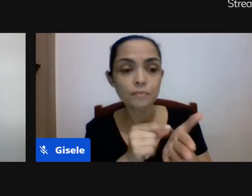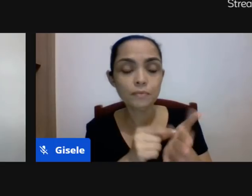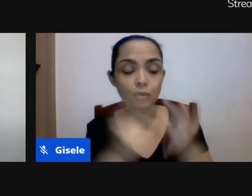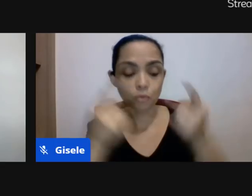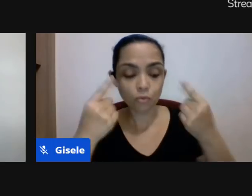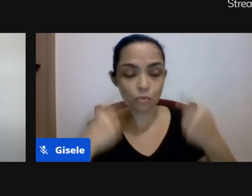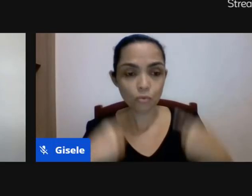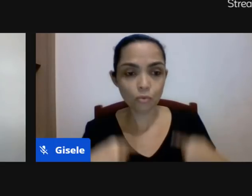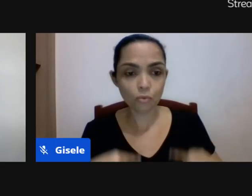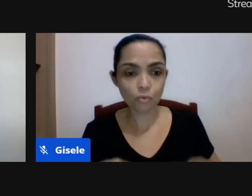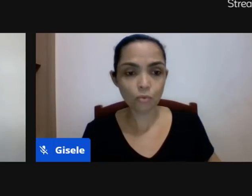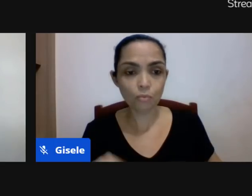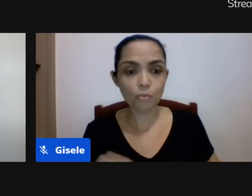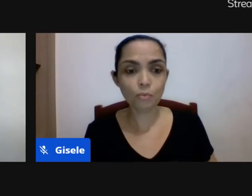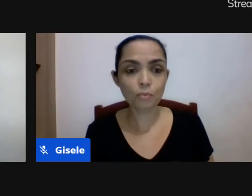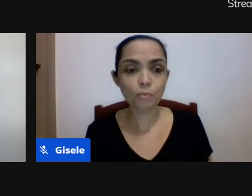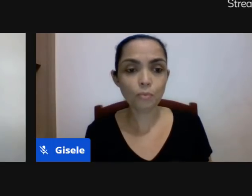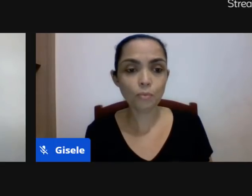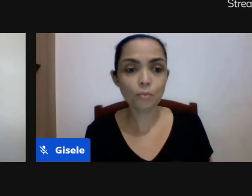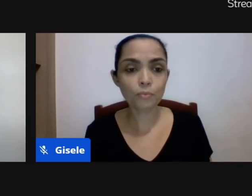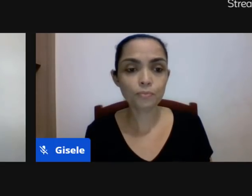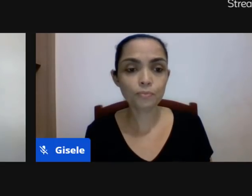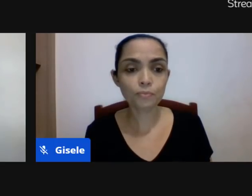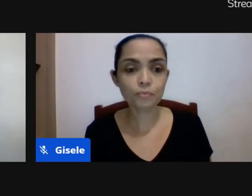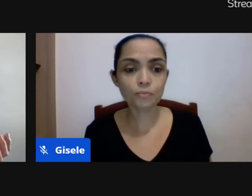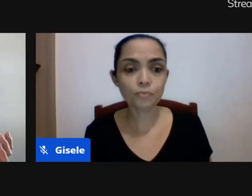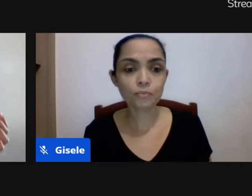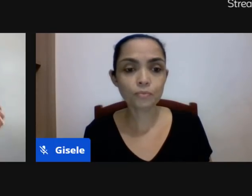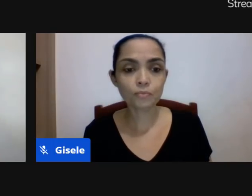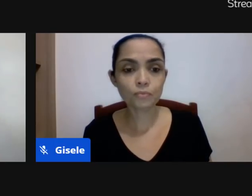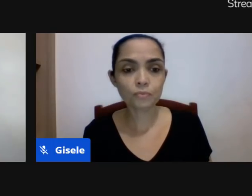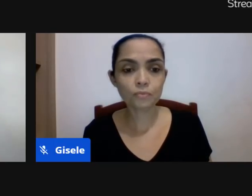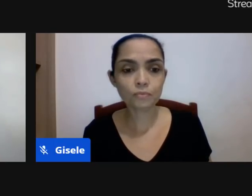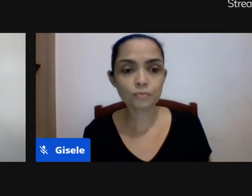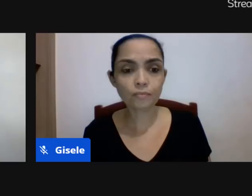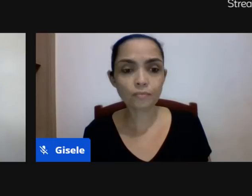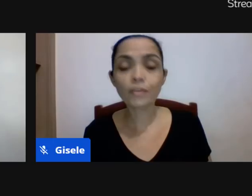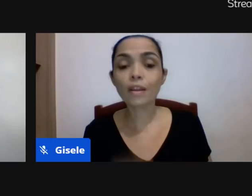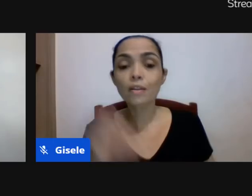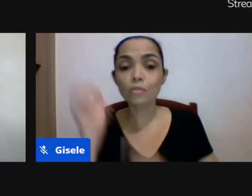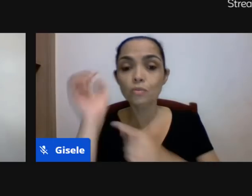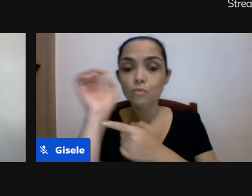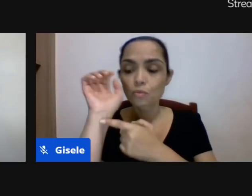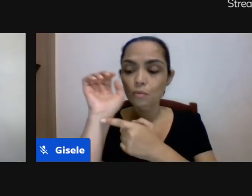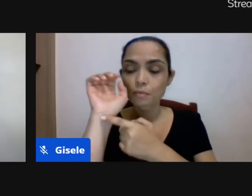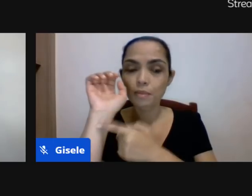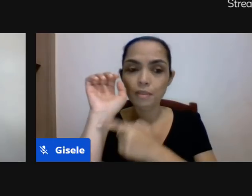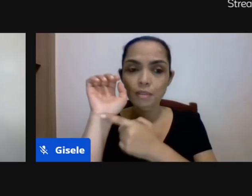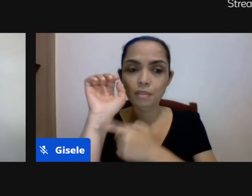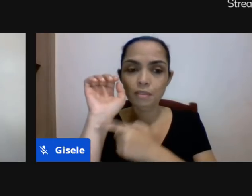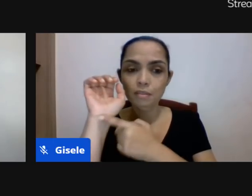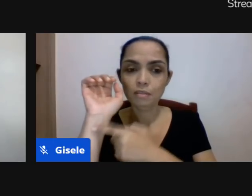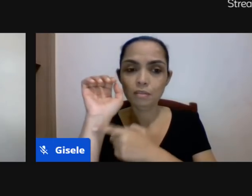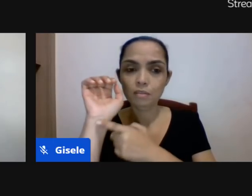corporal. E, como eu falei, a temperatura no braço